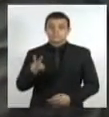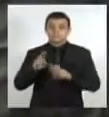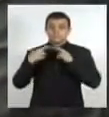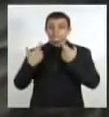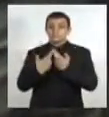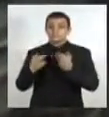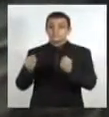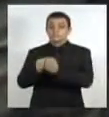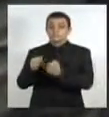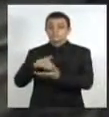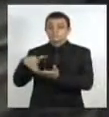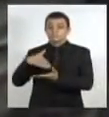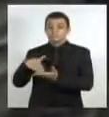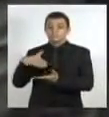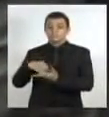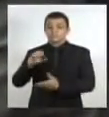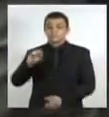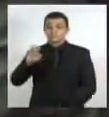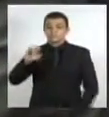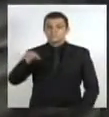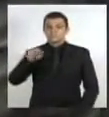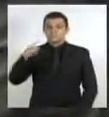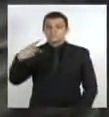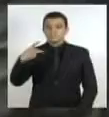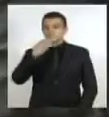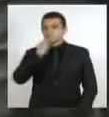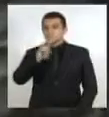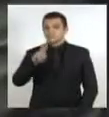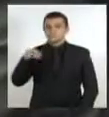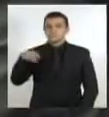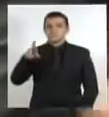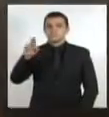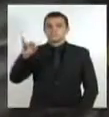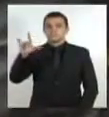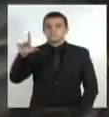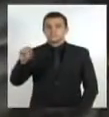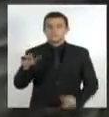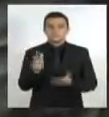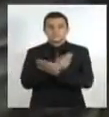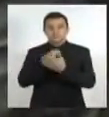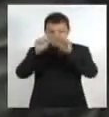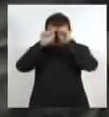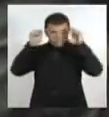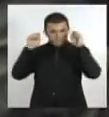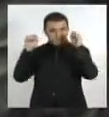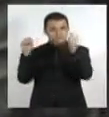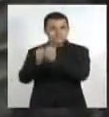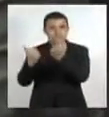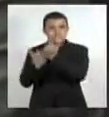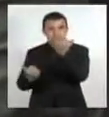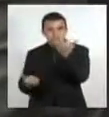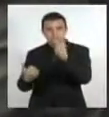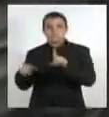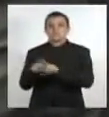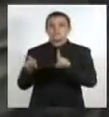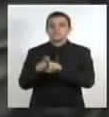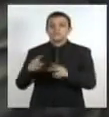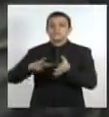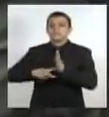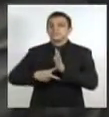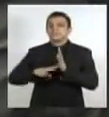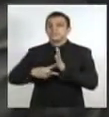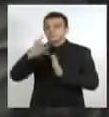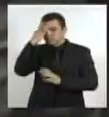Murilo, alguns de seus assessores e adjunto, e o sindicato dos agentes penitenciários. E diga-se